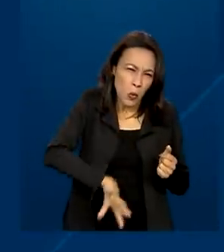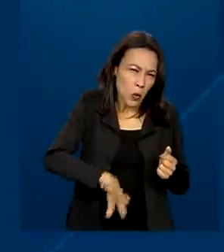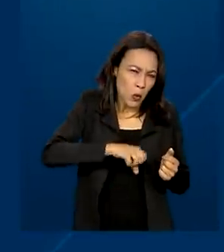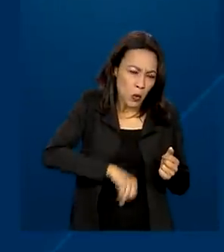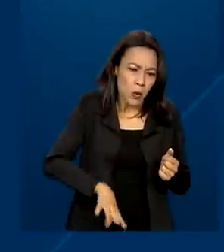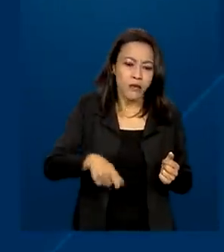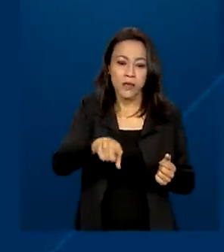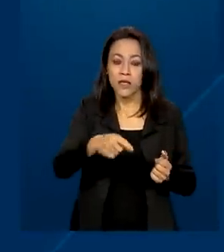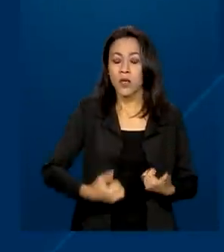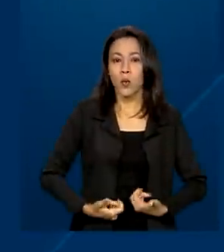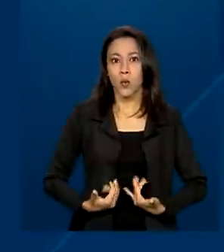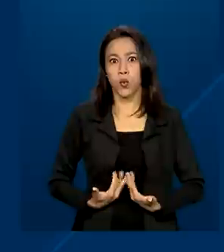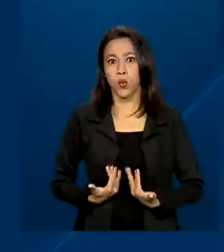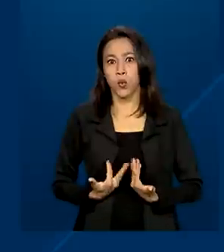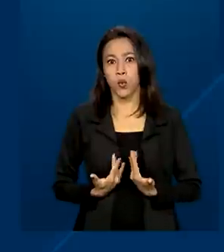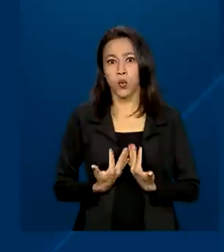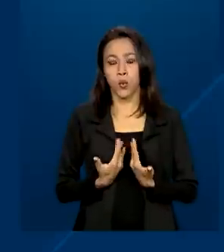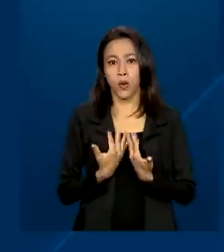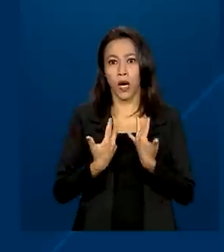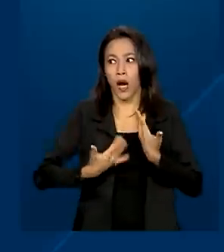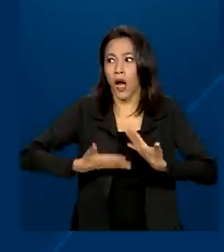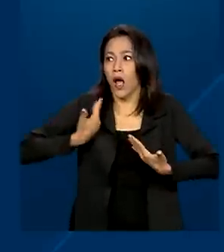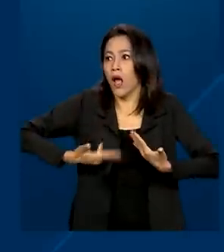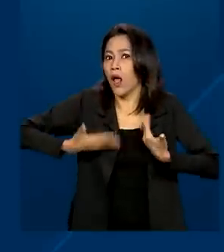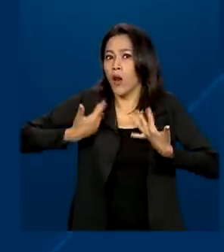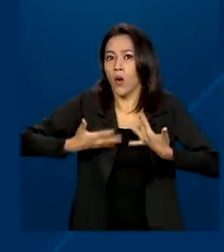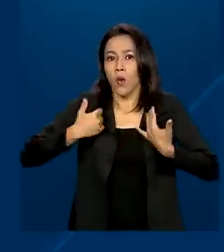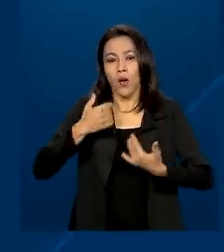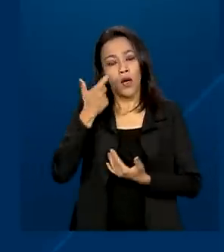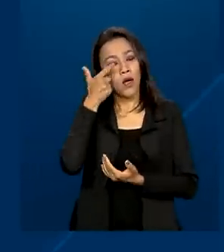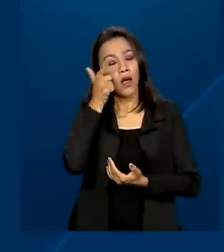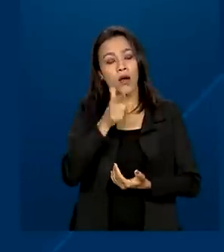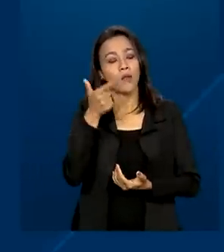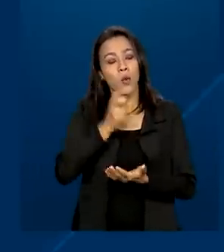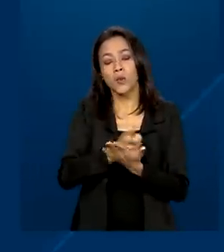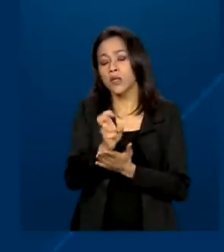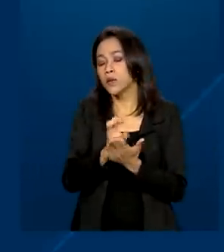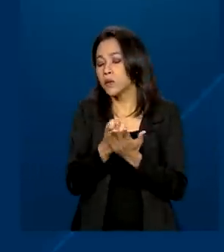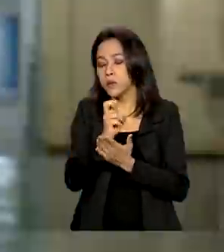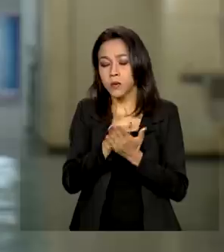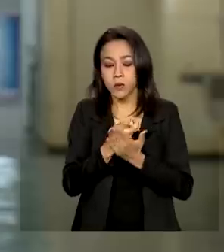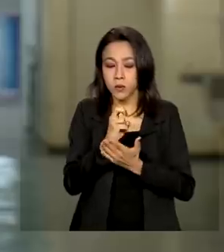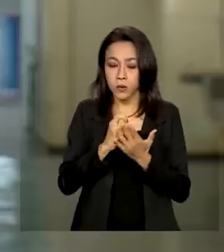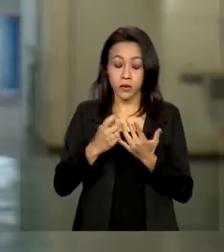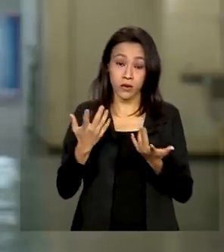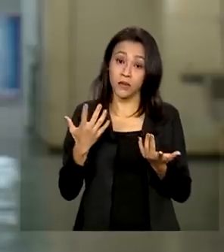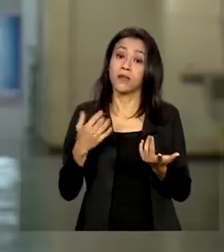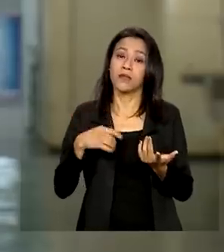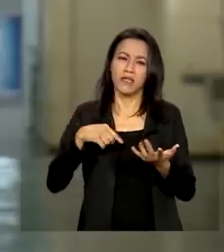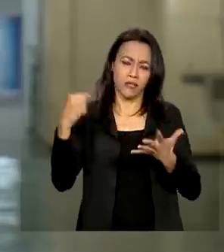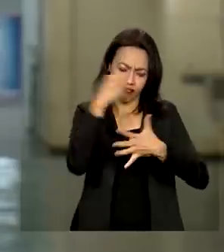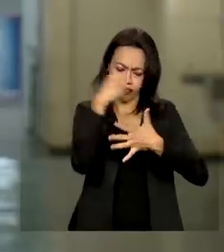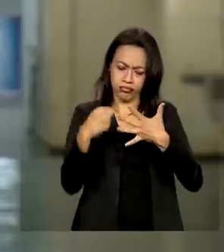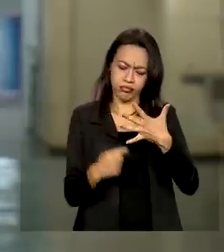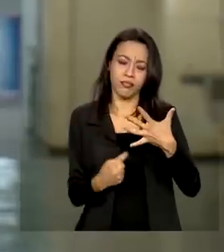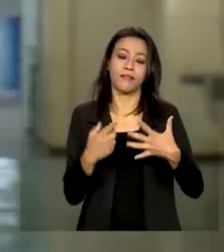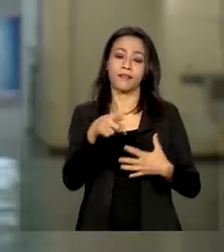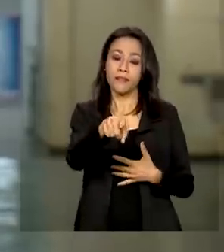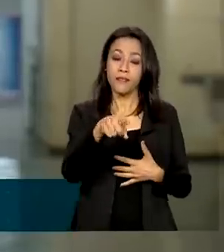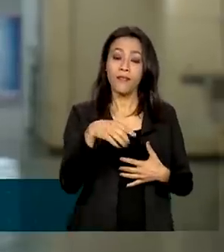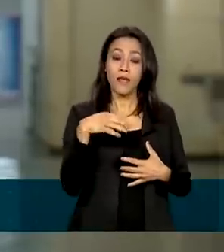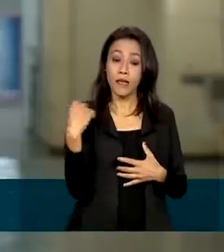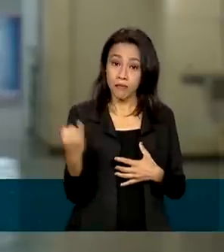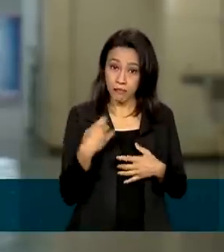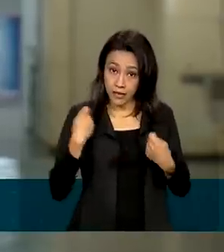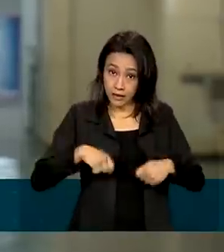os famosos fogachos, alterações do sono, da libido e do humor. O ideal é que procure um cuidado médico